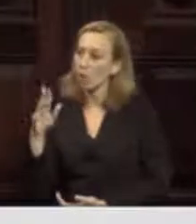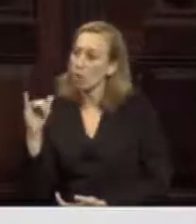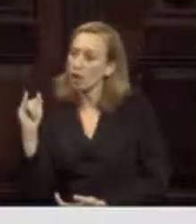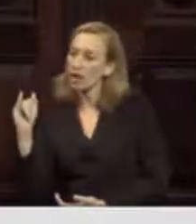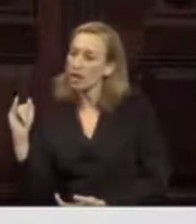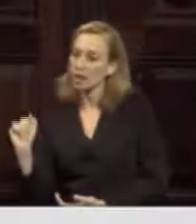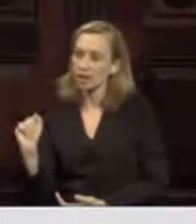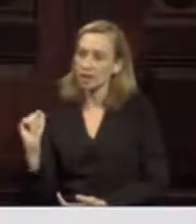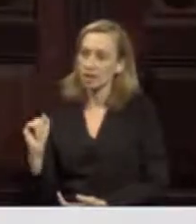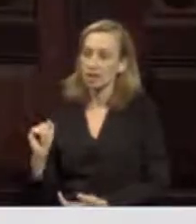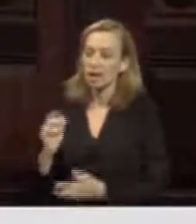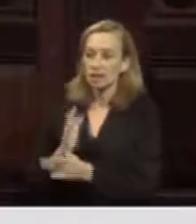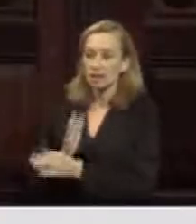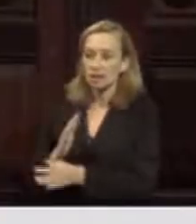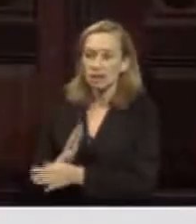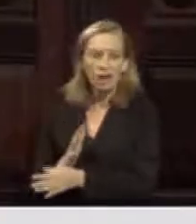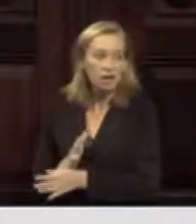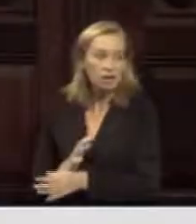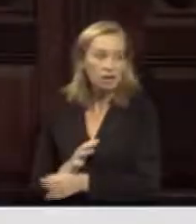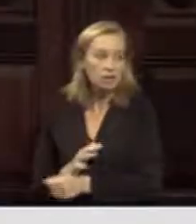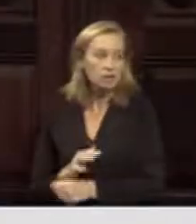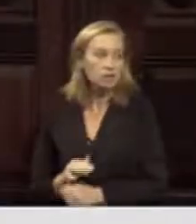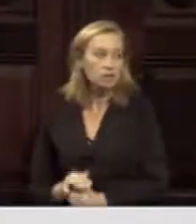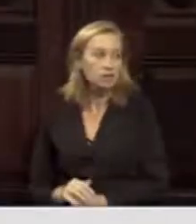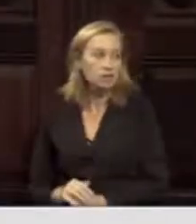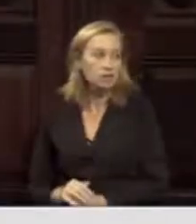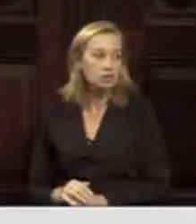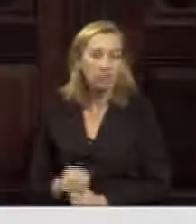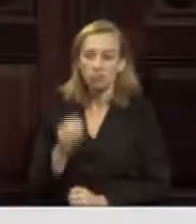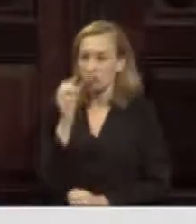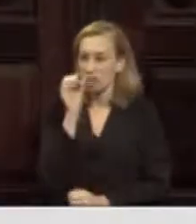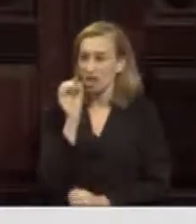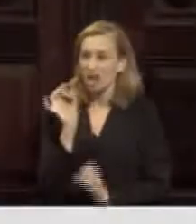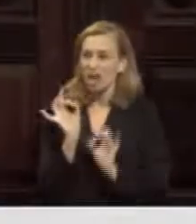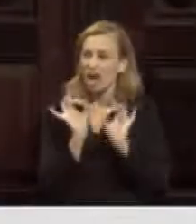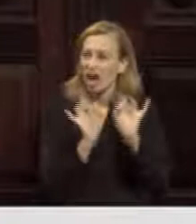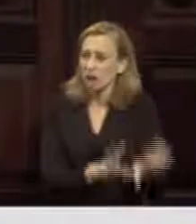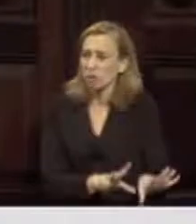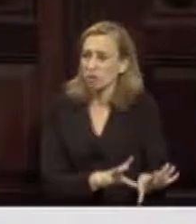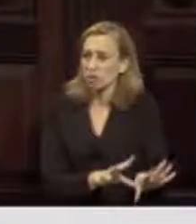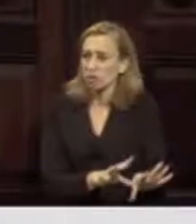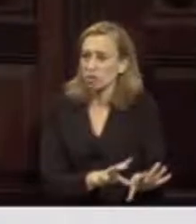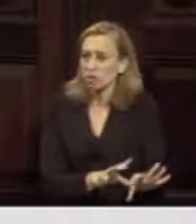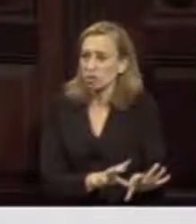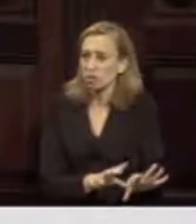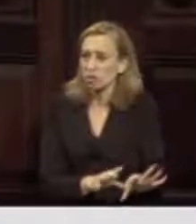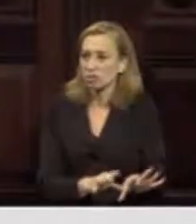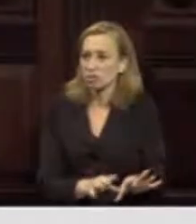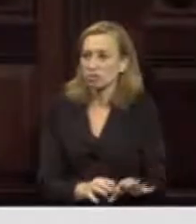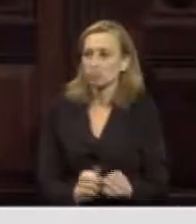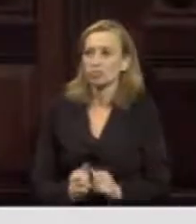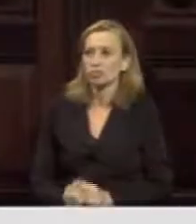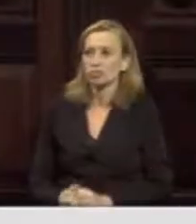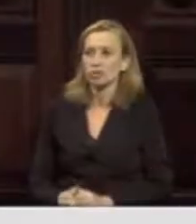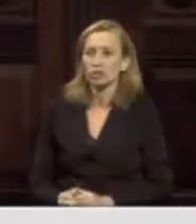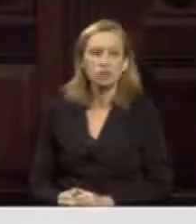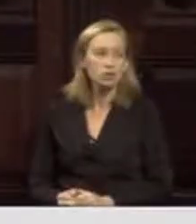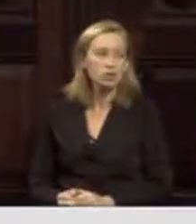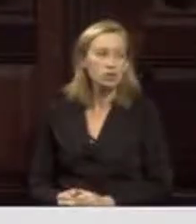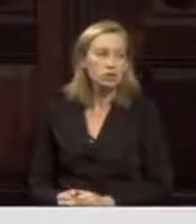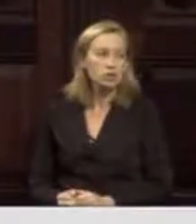A cidade está em total abandono, em pleno abandono. As autoridades constituídas